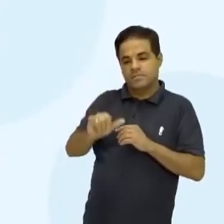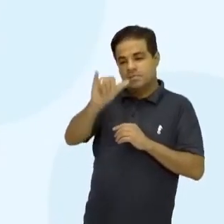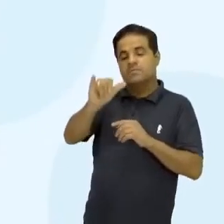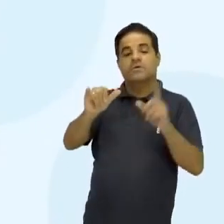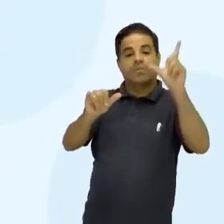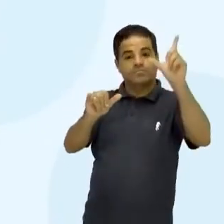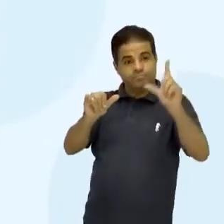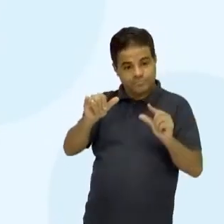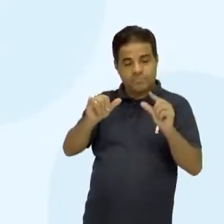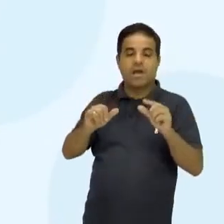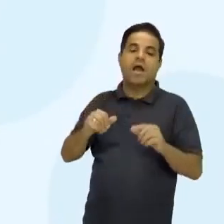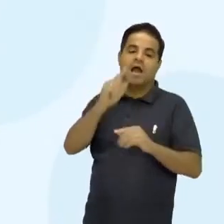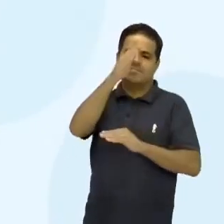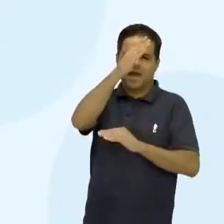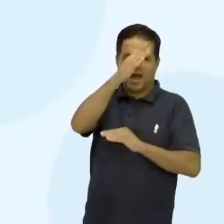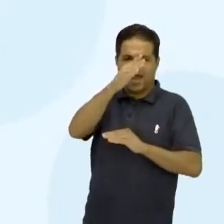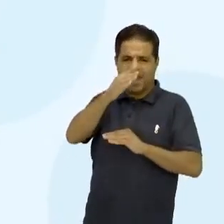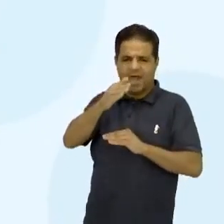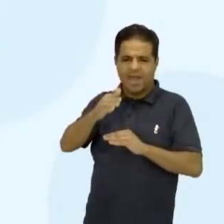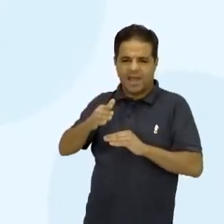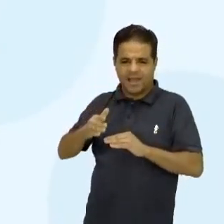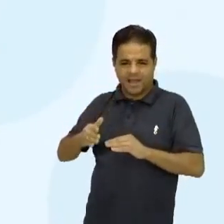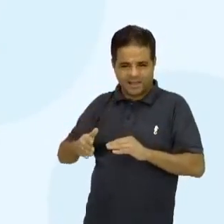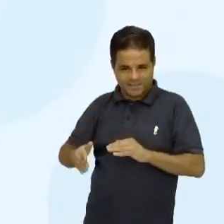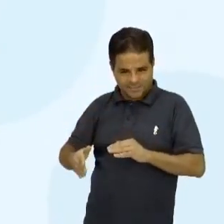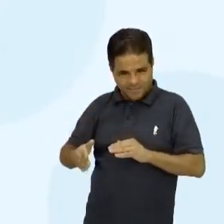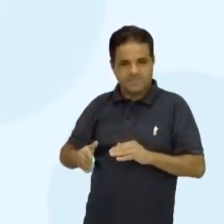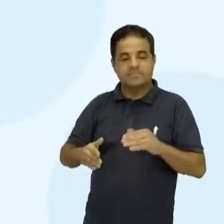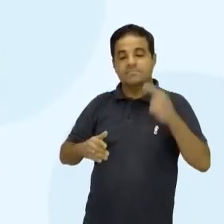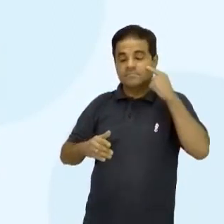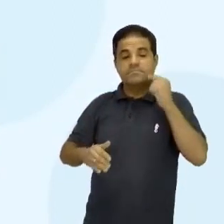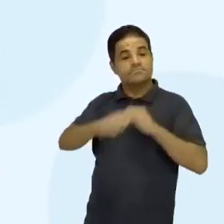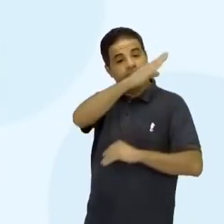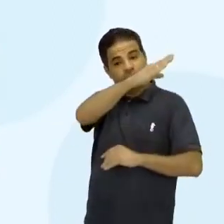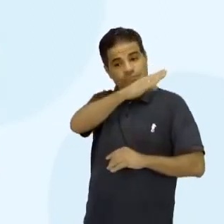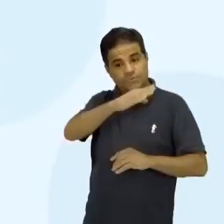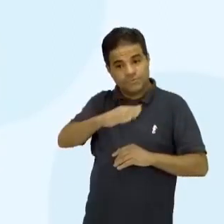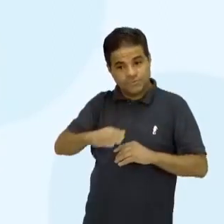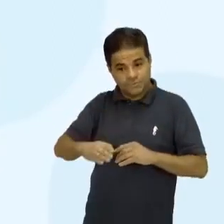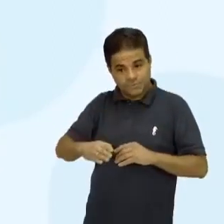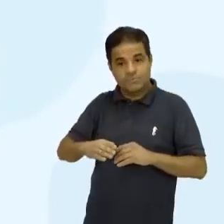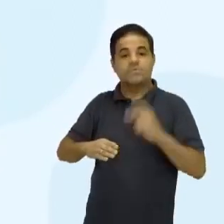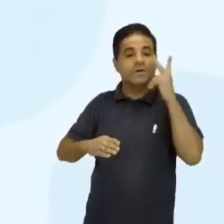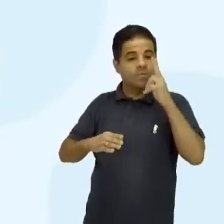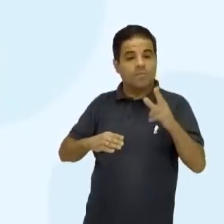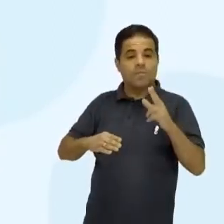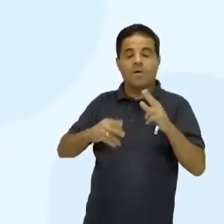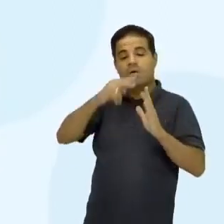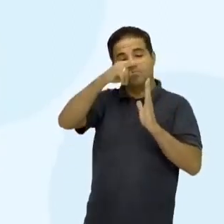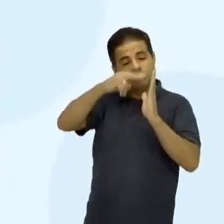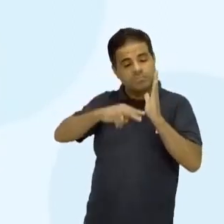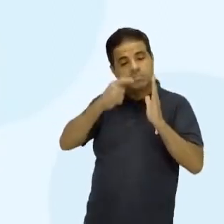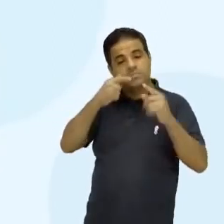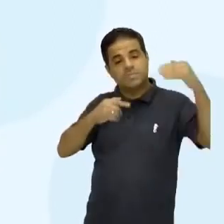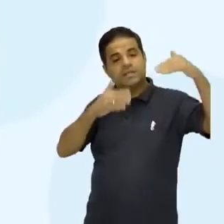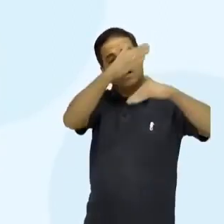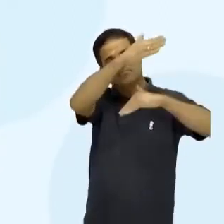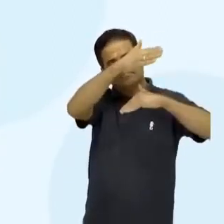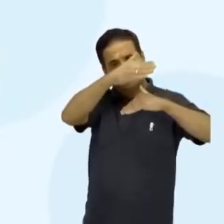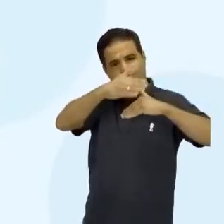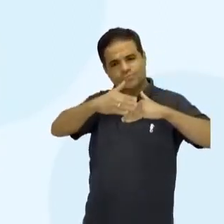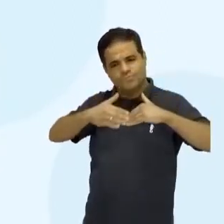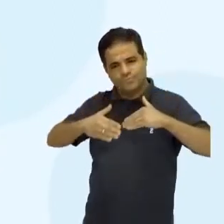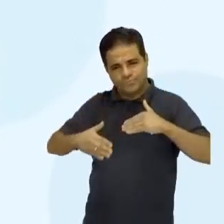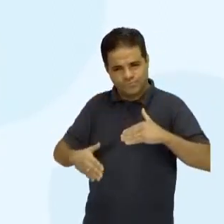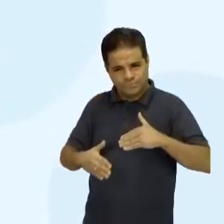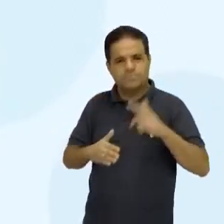diminuindo. A minha reta está descendo. Olhando da esquerda para a direita, como se eu estivesse lendo, ela está descendo. Tudo